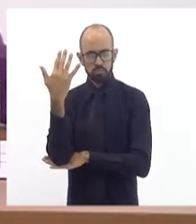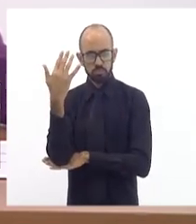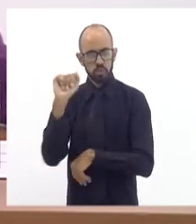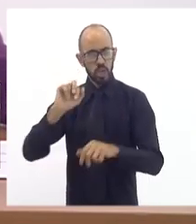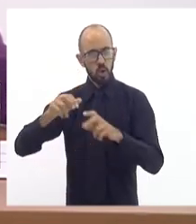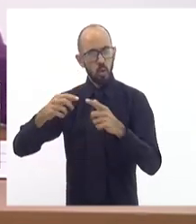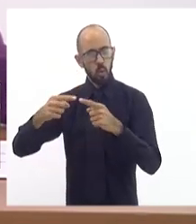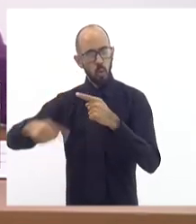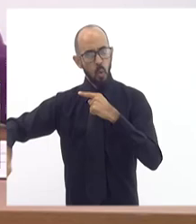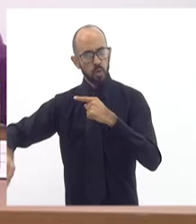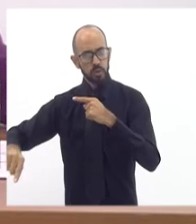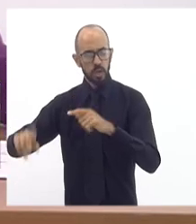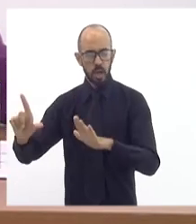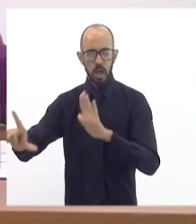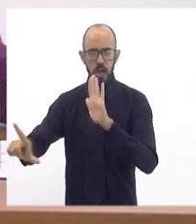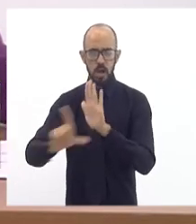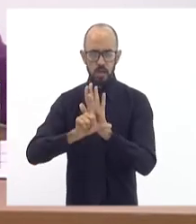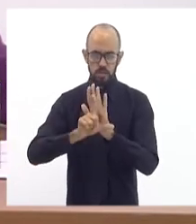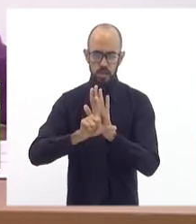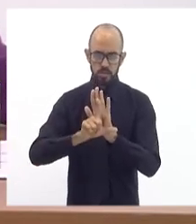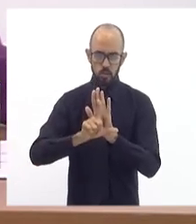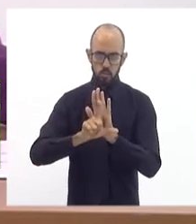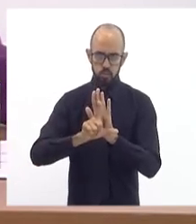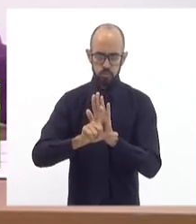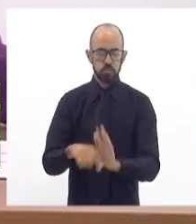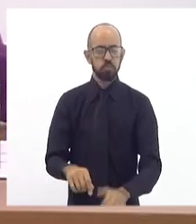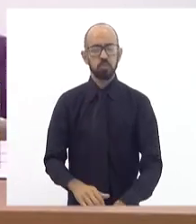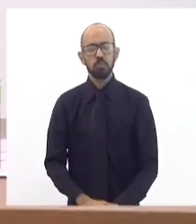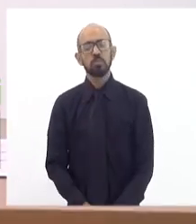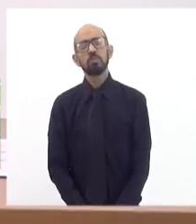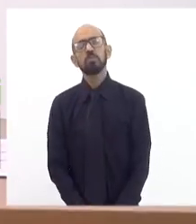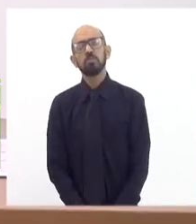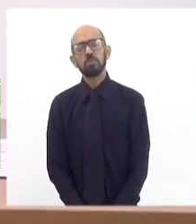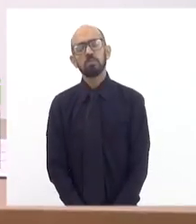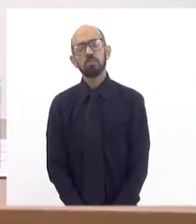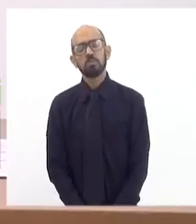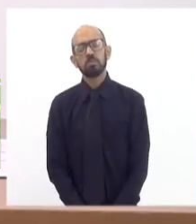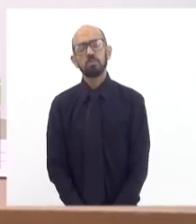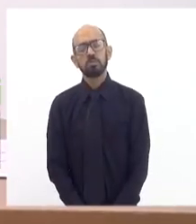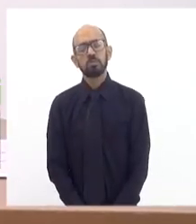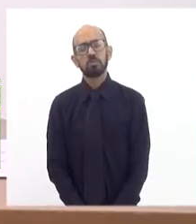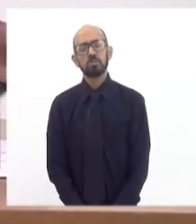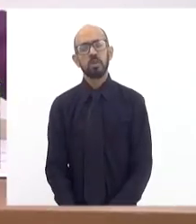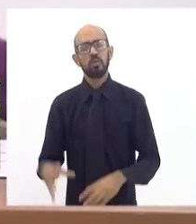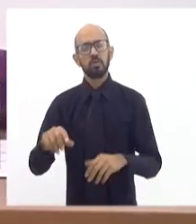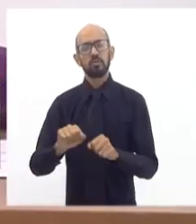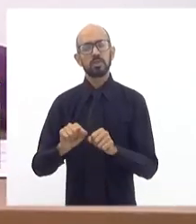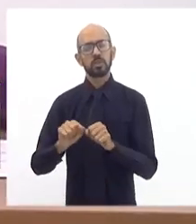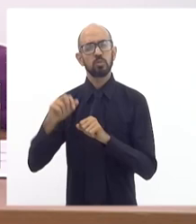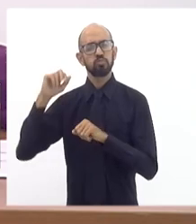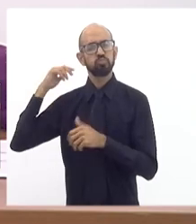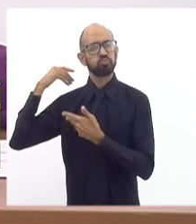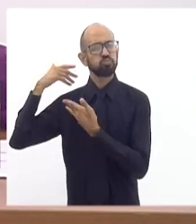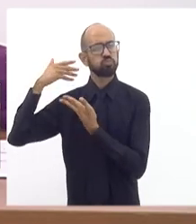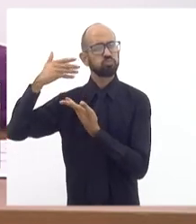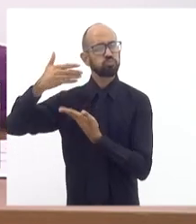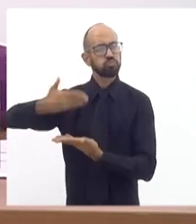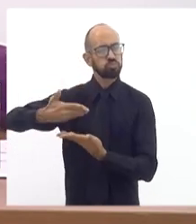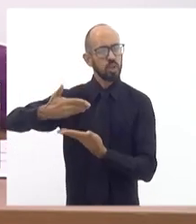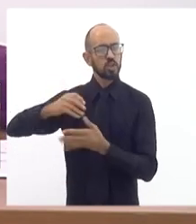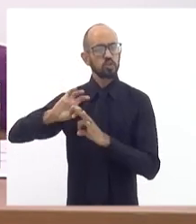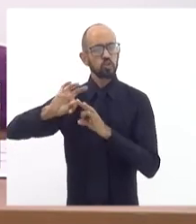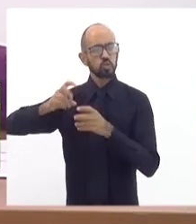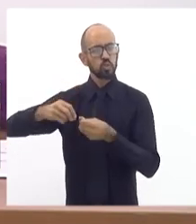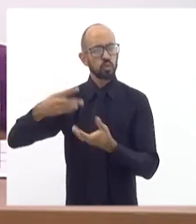contraria a legislação ambiental mas se fazem dessa forma eu vou fazer um breve histórico aqui já